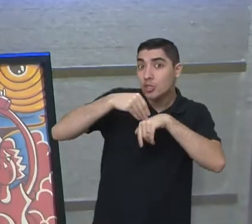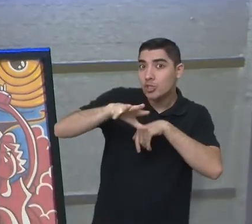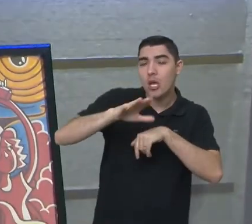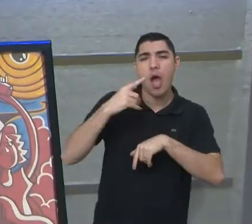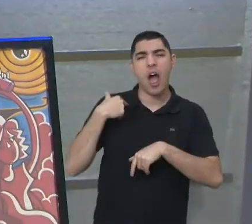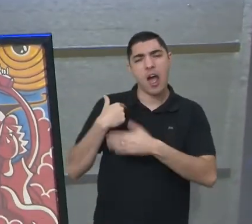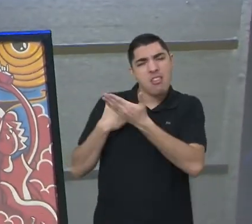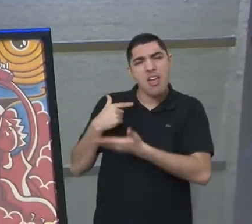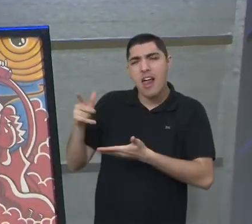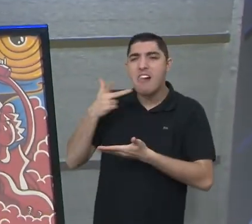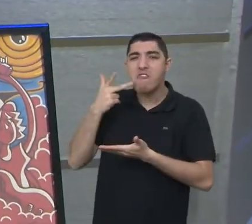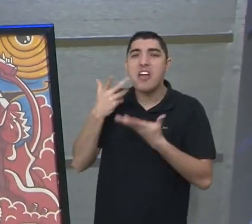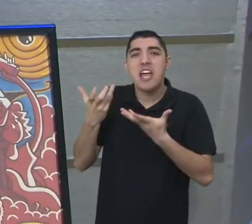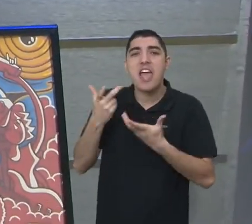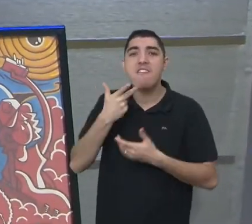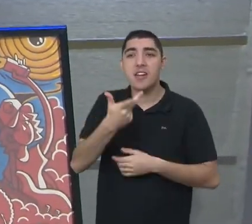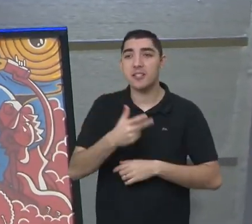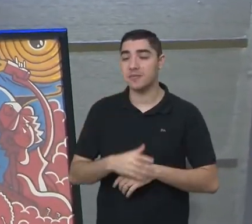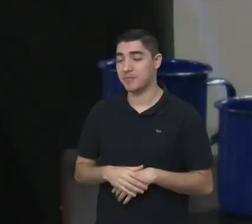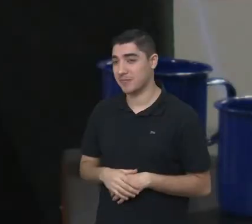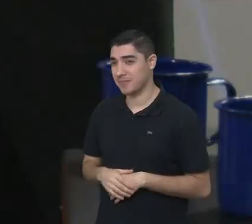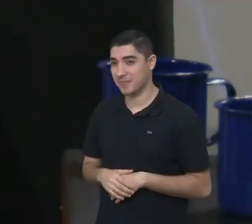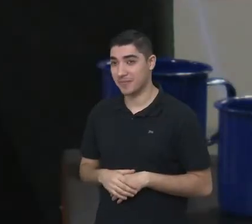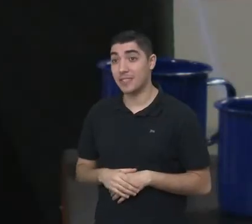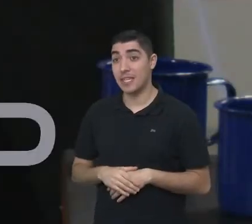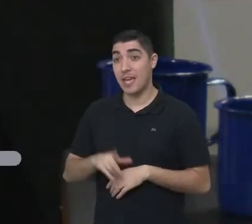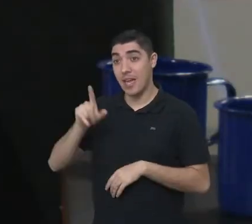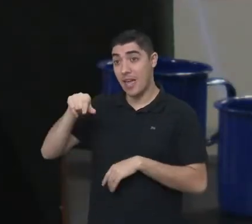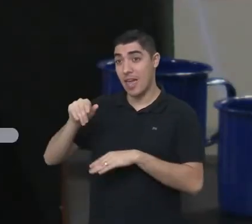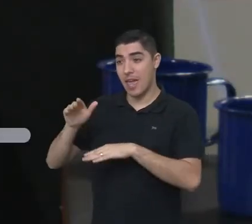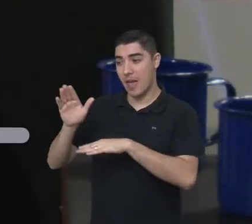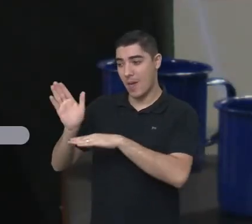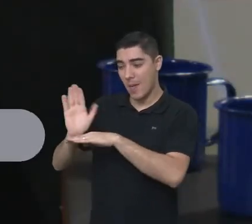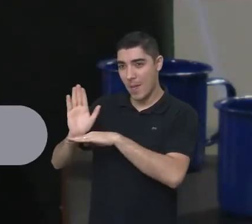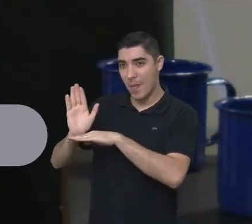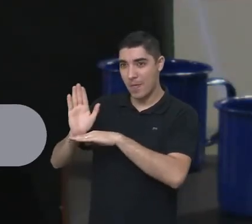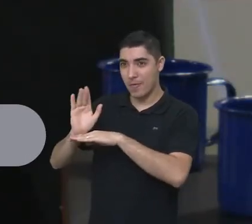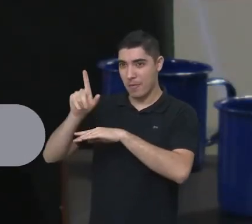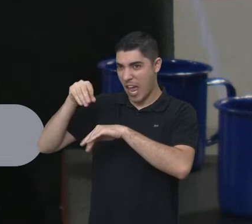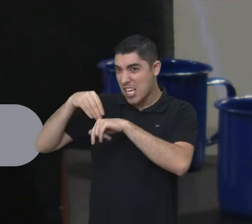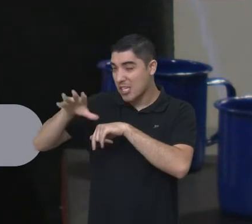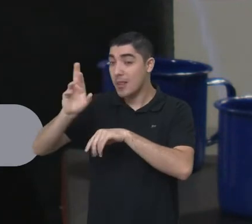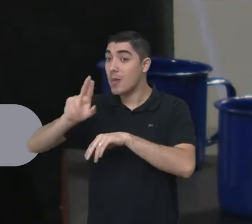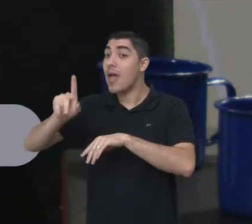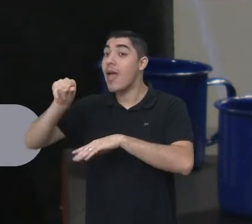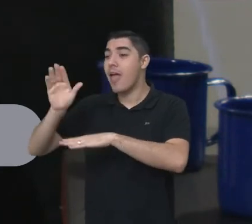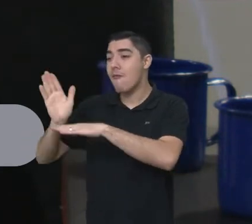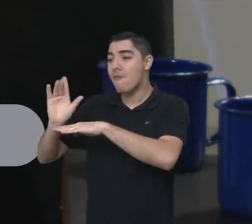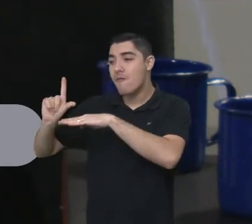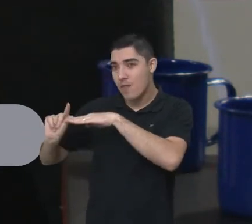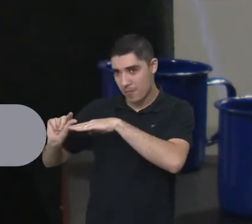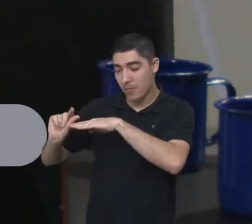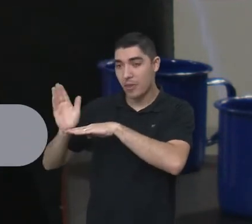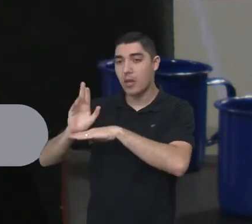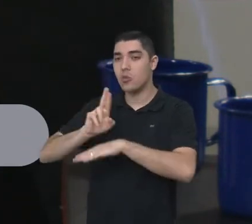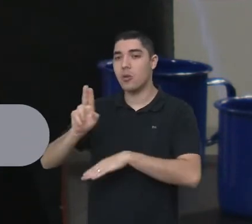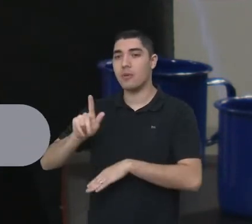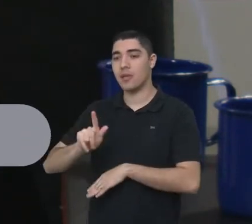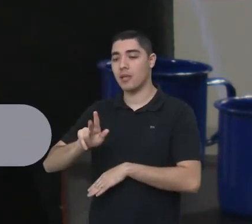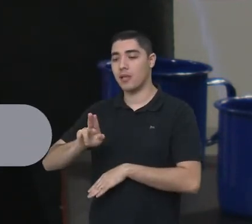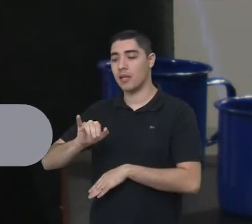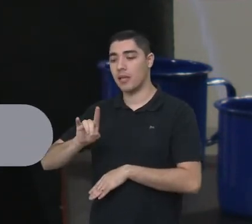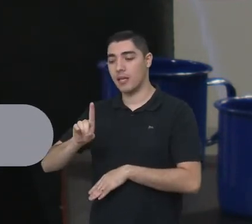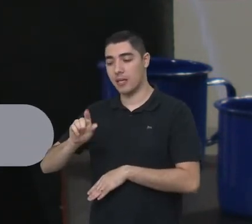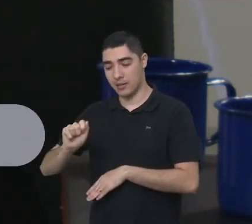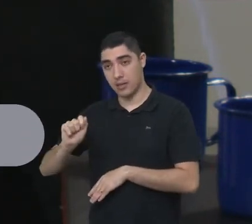deixar ela dar dica. Pode falar, Fernanda. Então, na verdade, essa dica não é um filme, é um curta. Ele se chama Guida, é feita